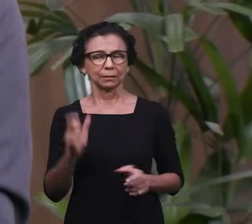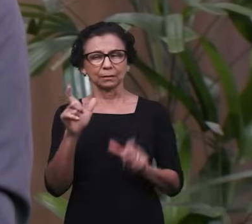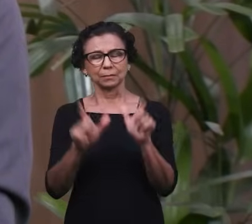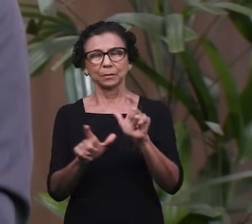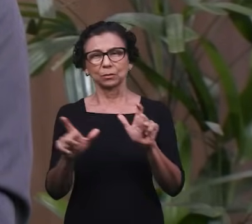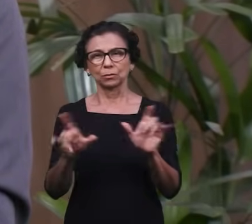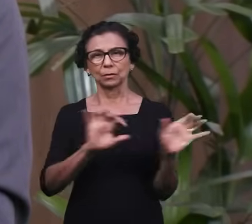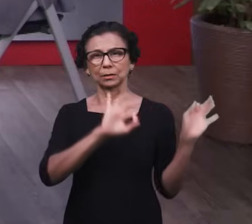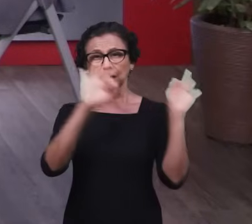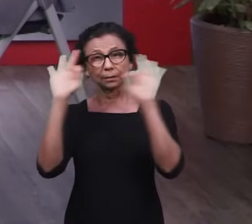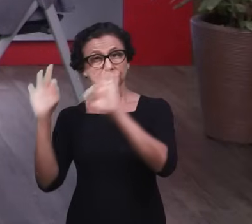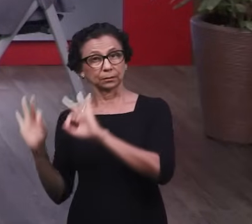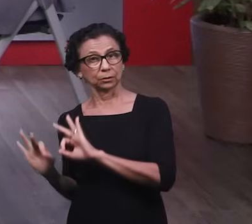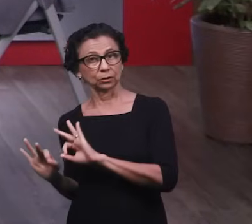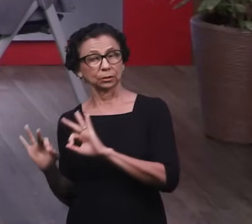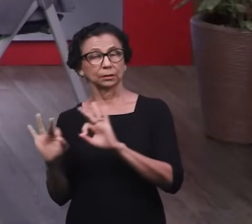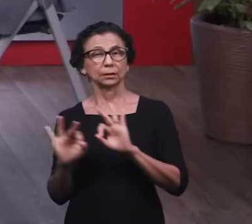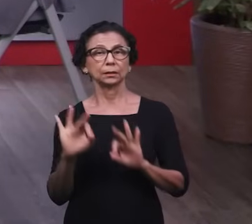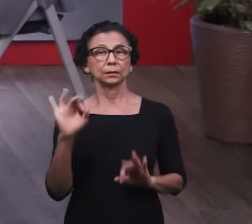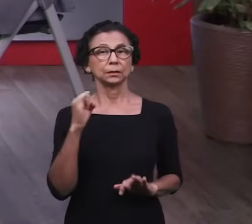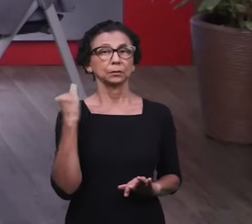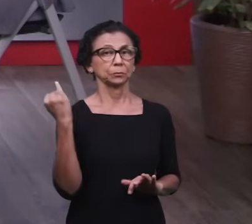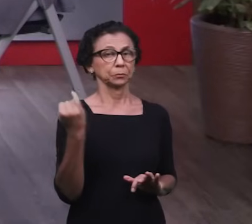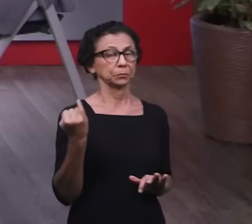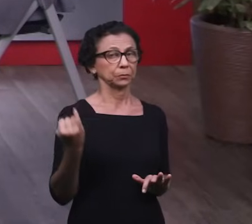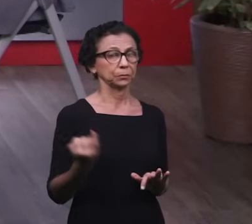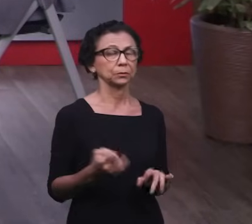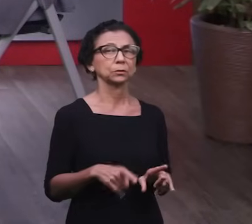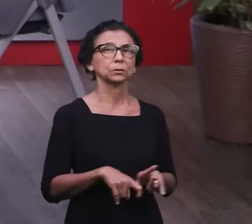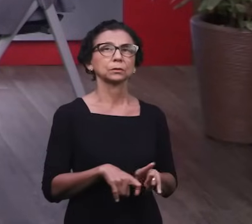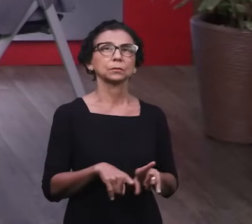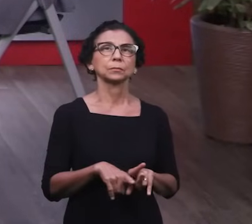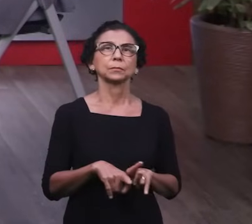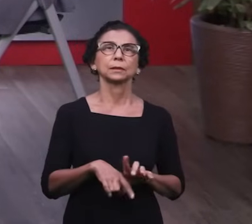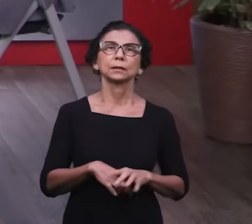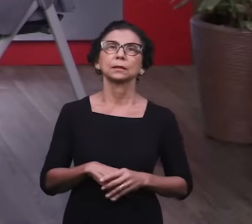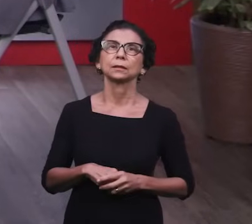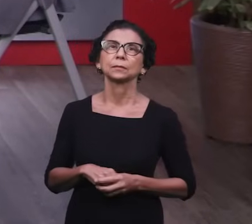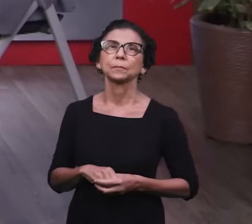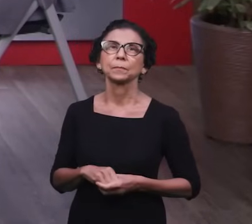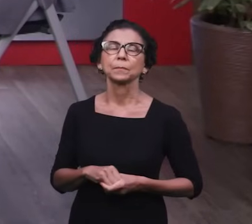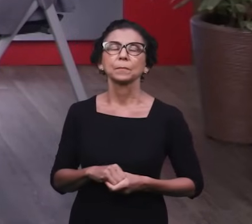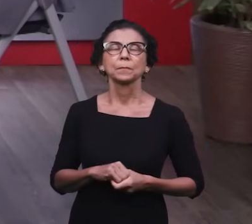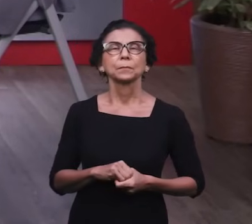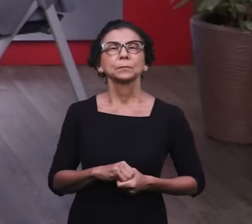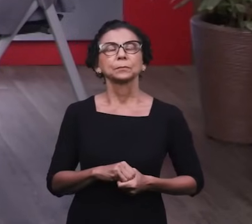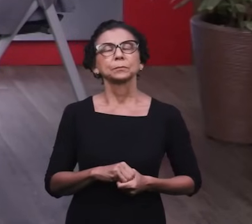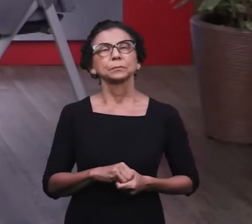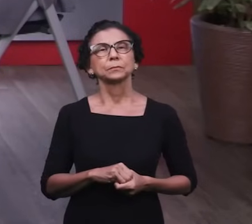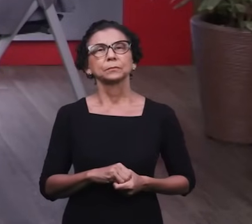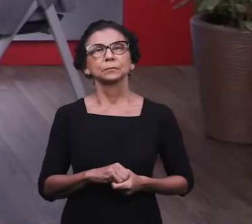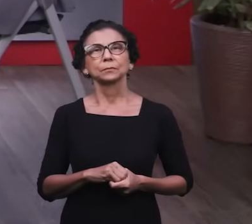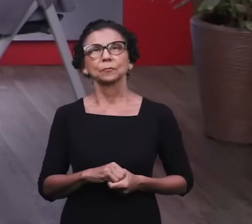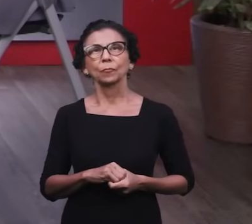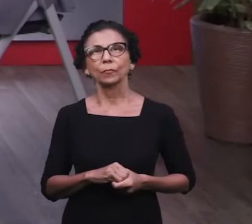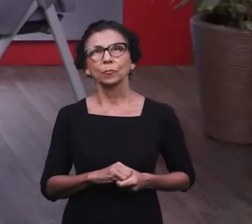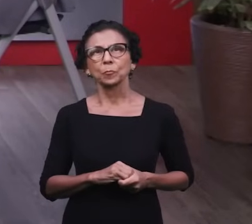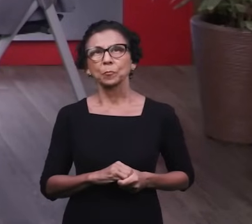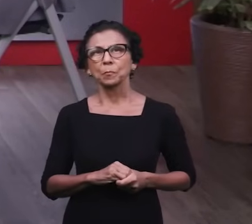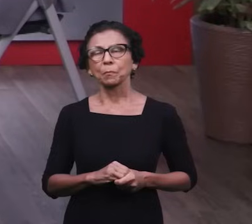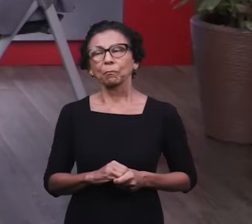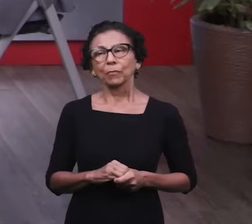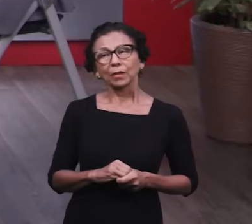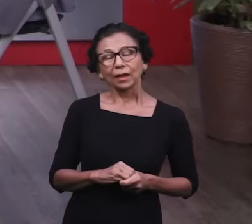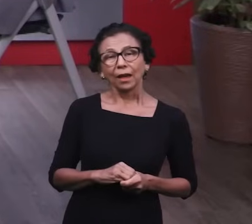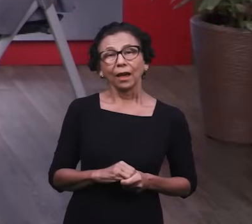nos assistem, né? E o mais importante é assim, a pessoa, tanto a criança, o adulto ou a família, está assim, aberto